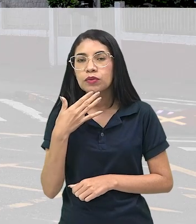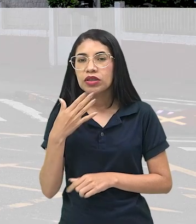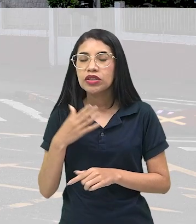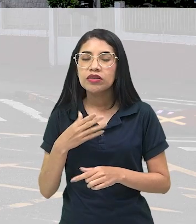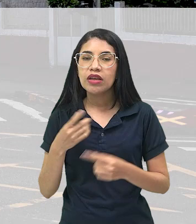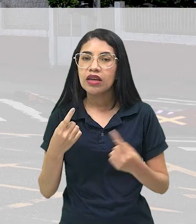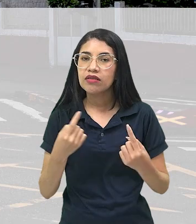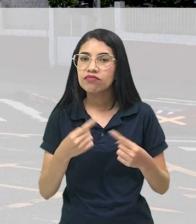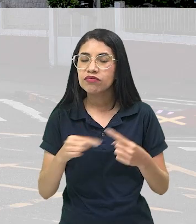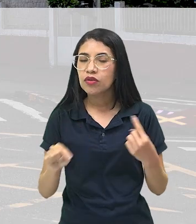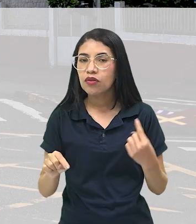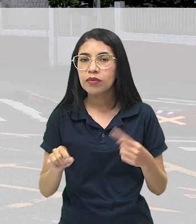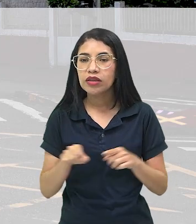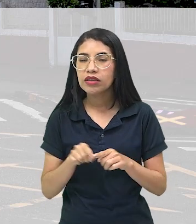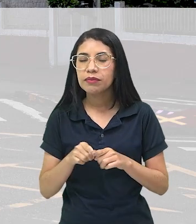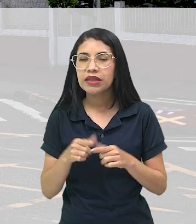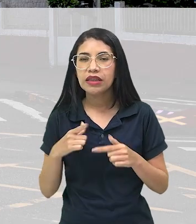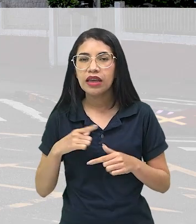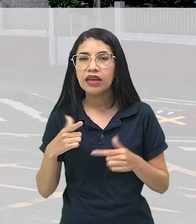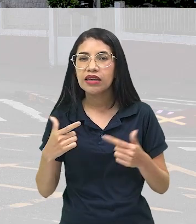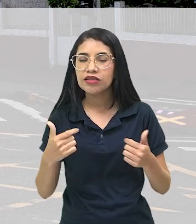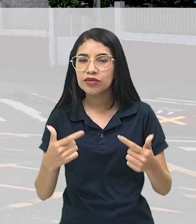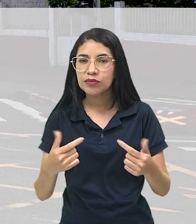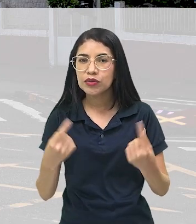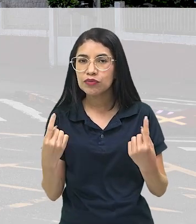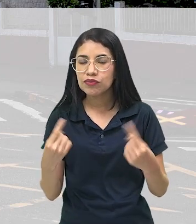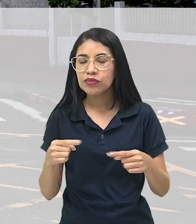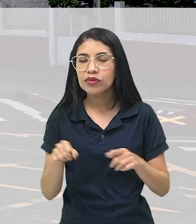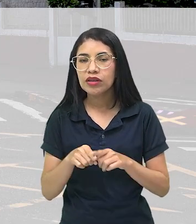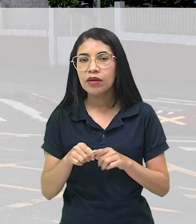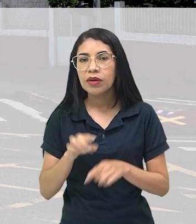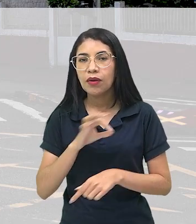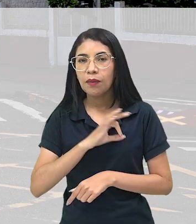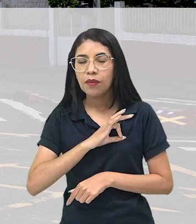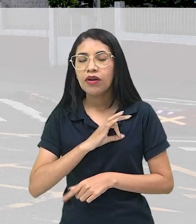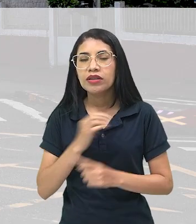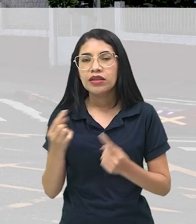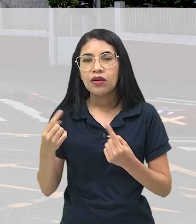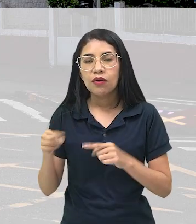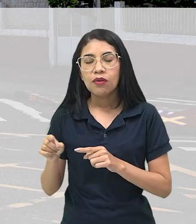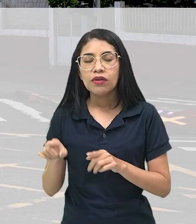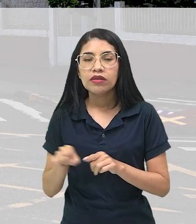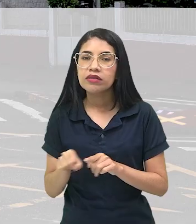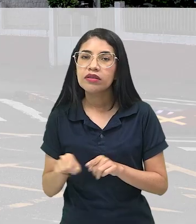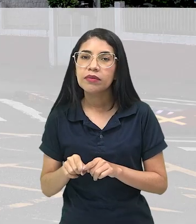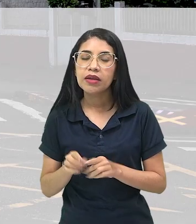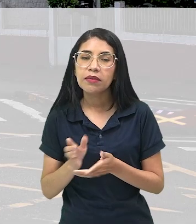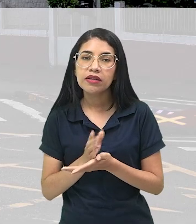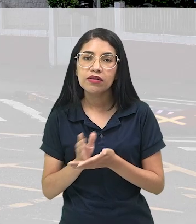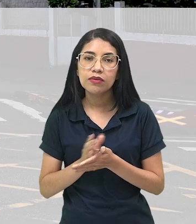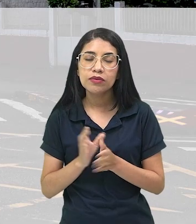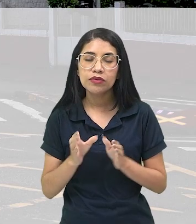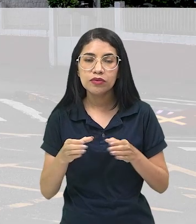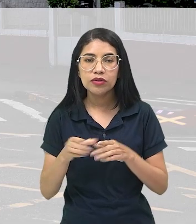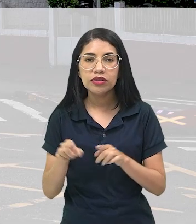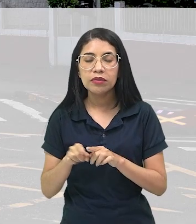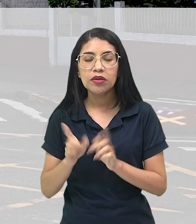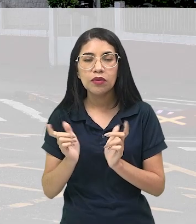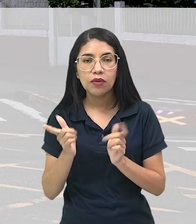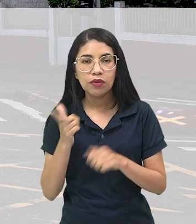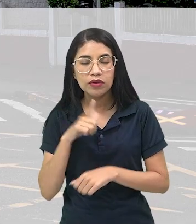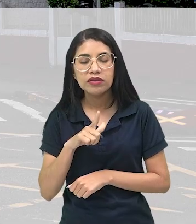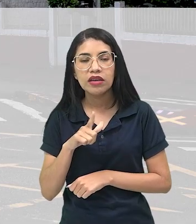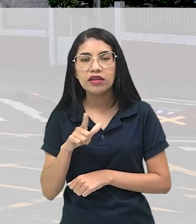em conflitos armados, conflitos com a polícia. Em outros casos, não. Em outros casos, as pessoas são ouvidas, né?